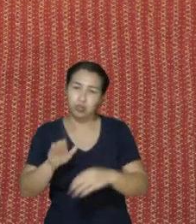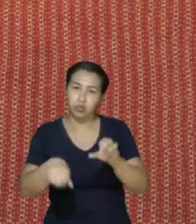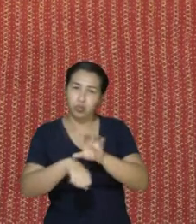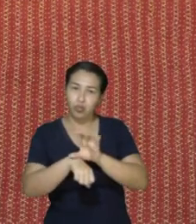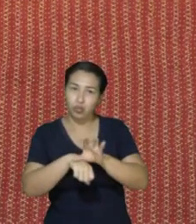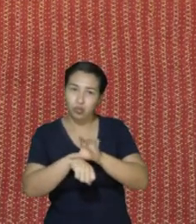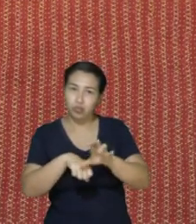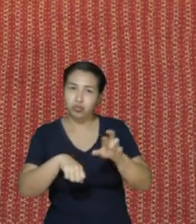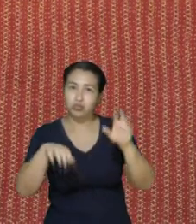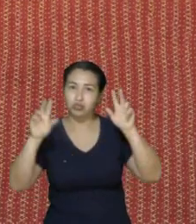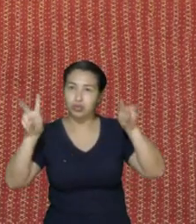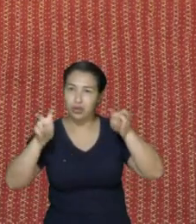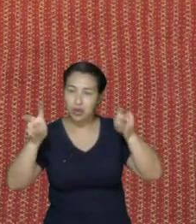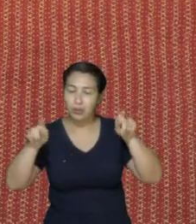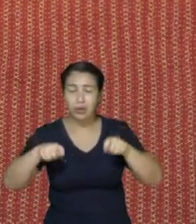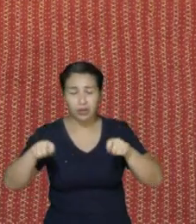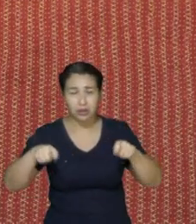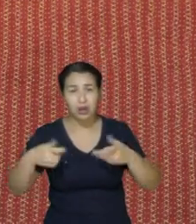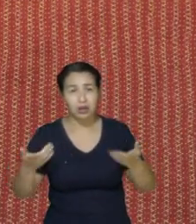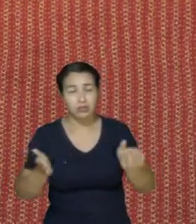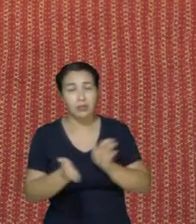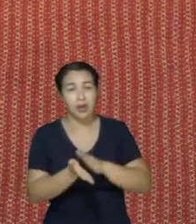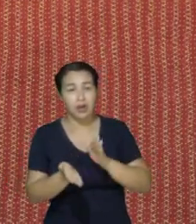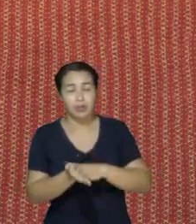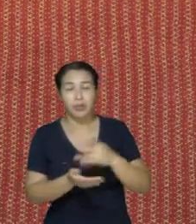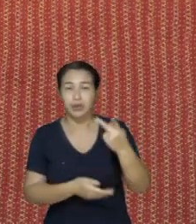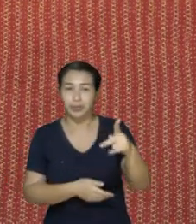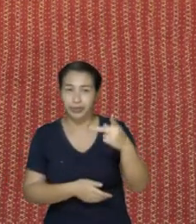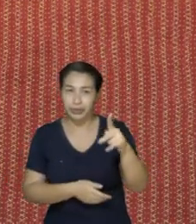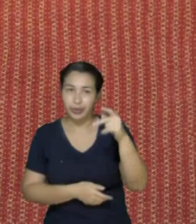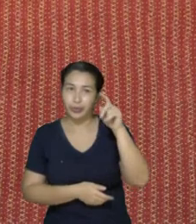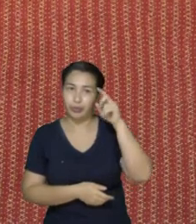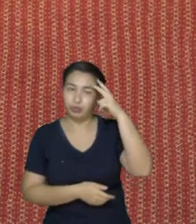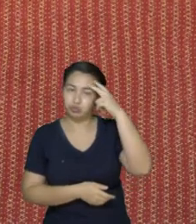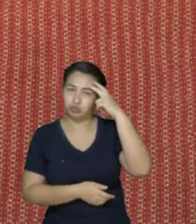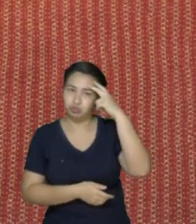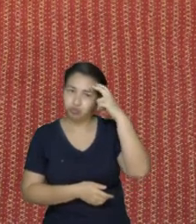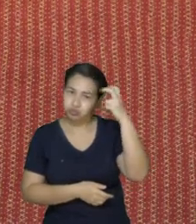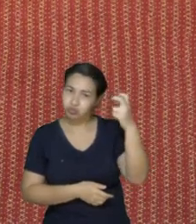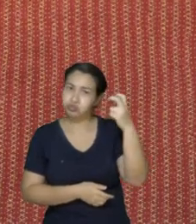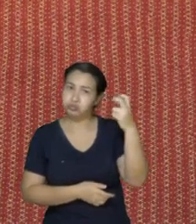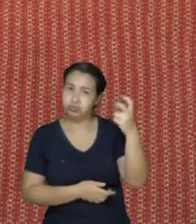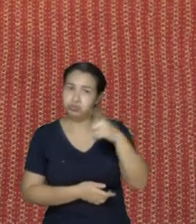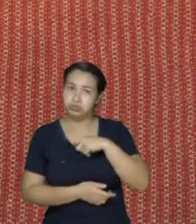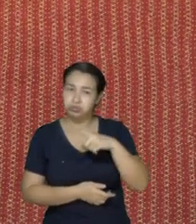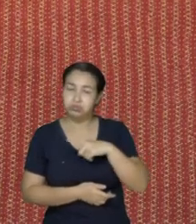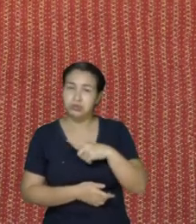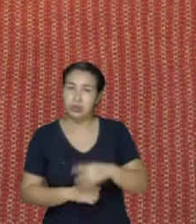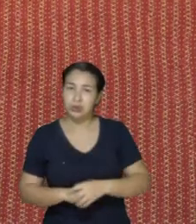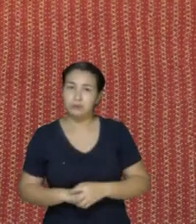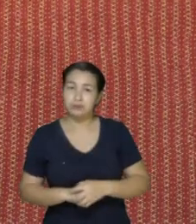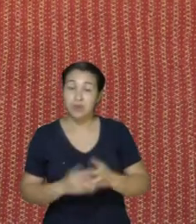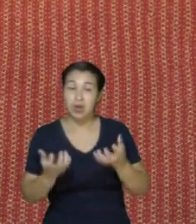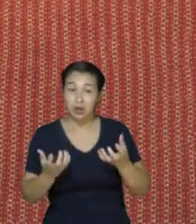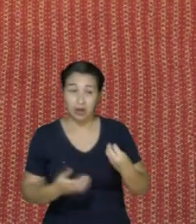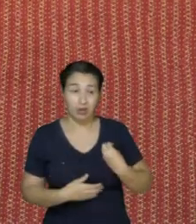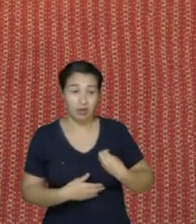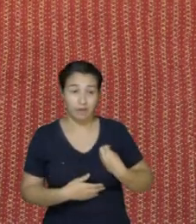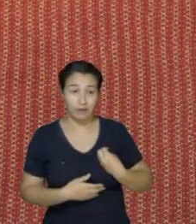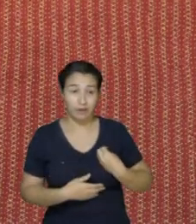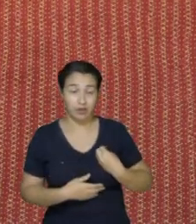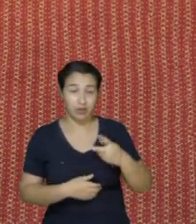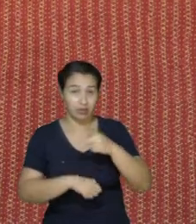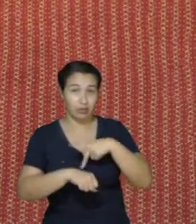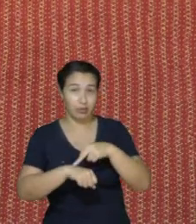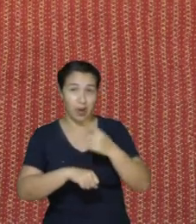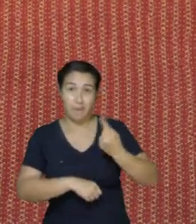o deputado Fernando, muito inteligente mesmo, e como eu sempre digo, se você quer viver num país de primeiro mundo, a primeira